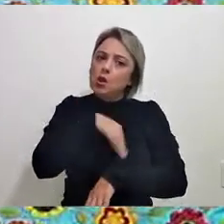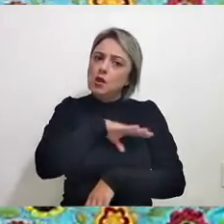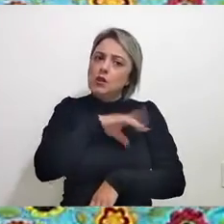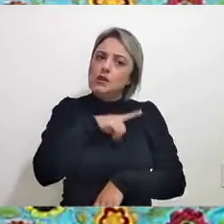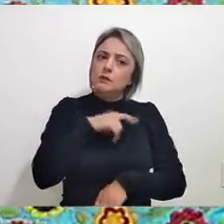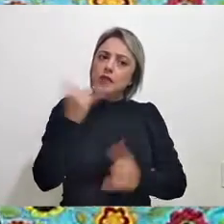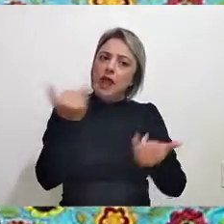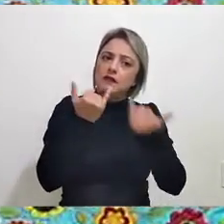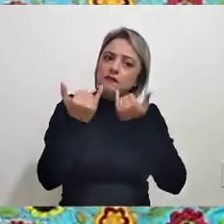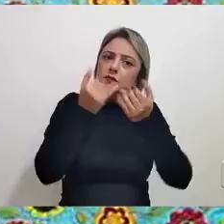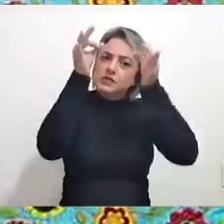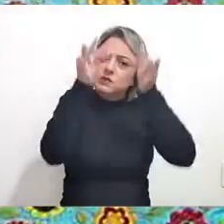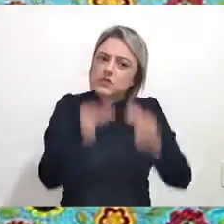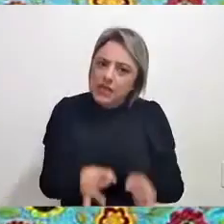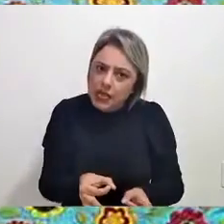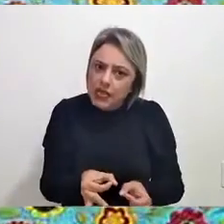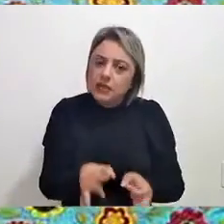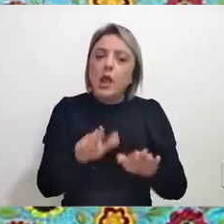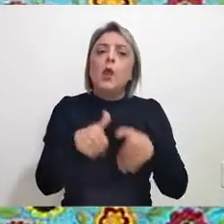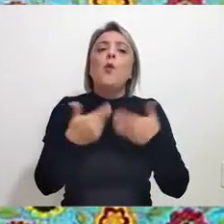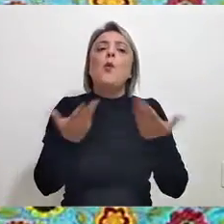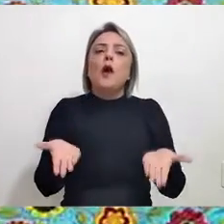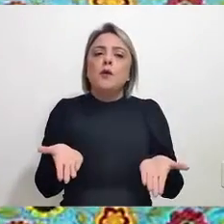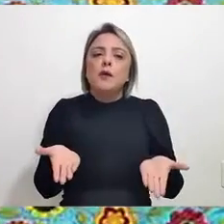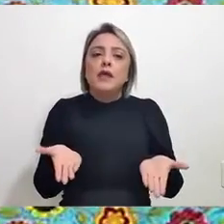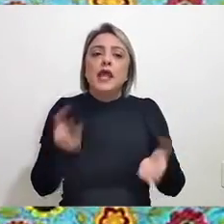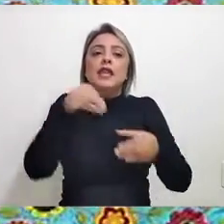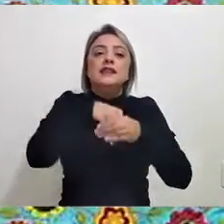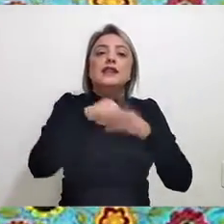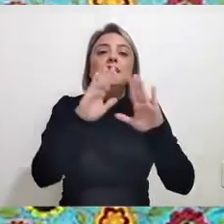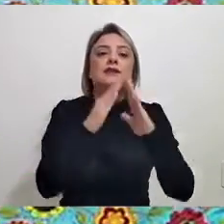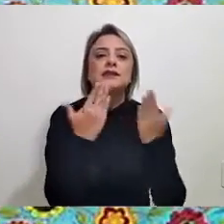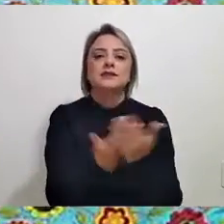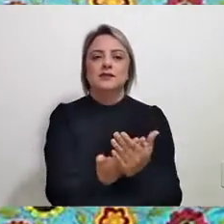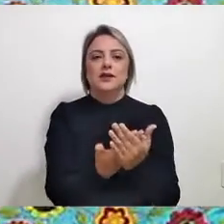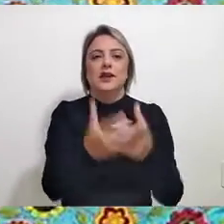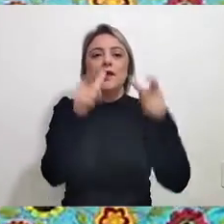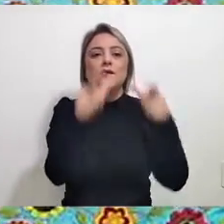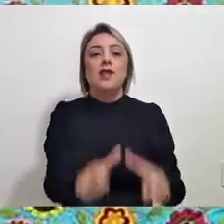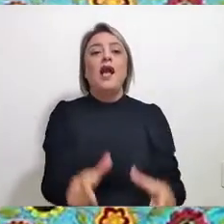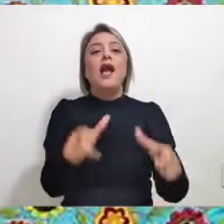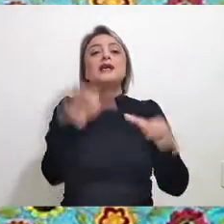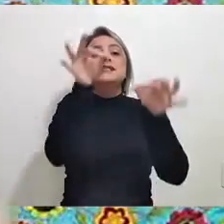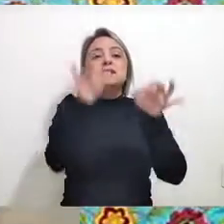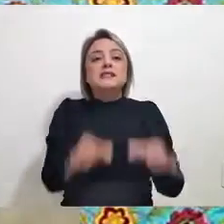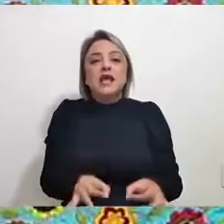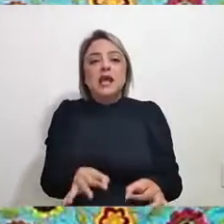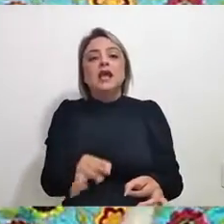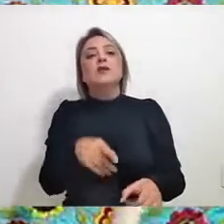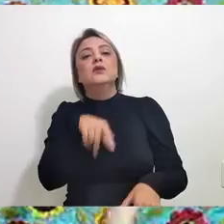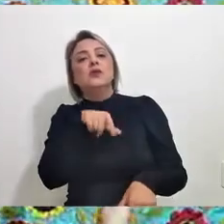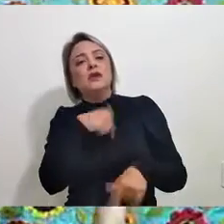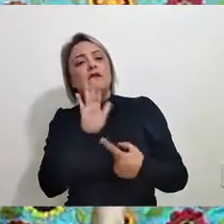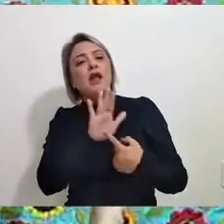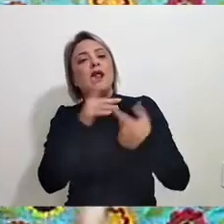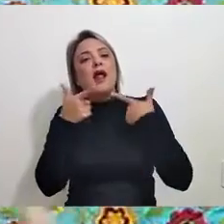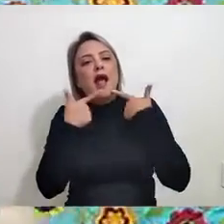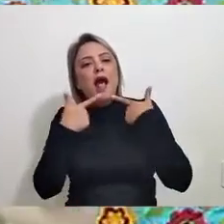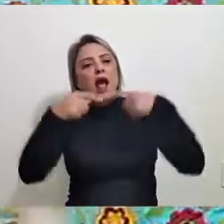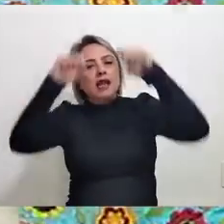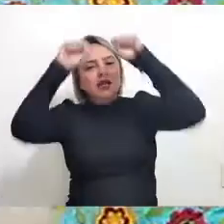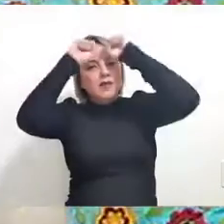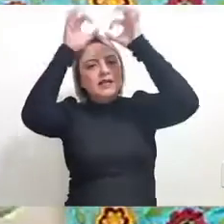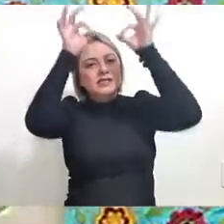gente combater, sim, né, os casos de violências sexuais contra crianças e adolescentes. É quando a gente para de falar